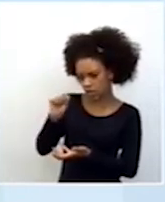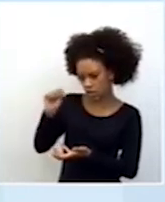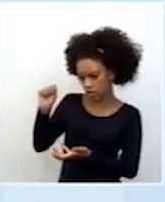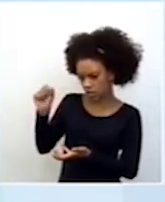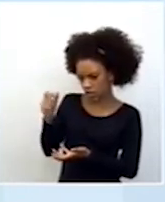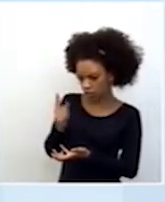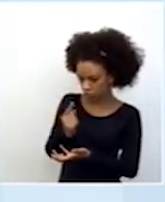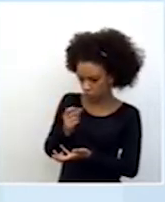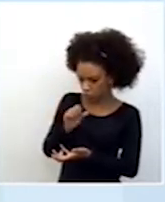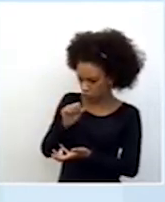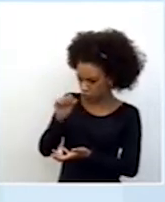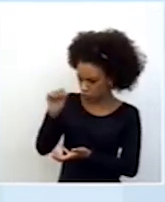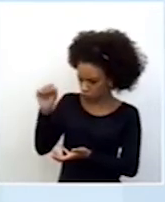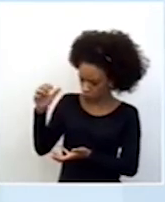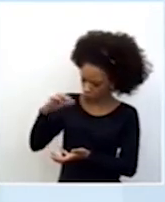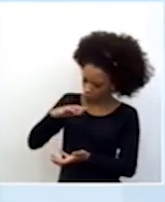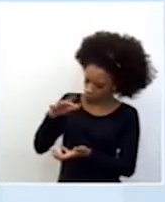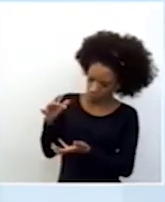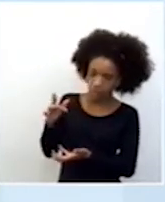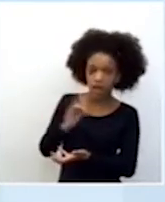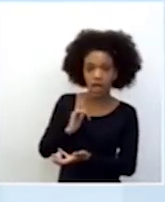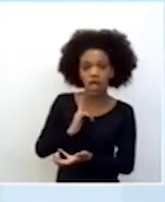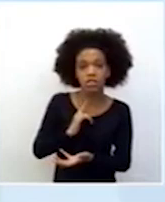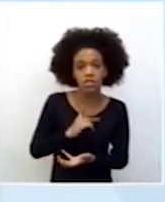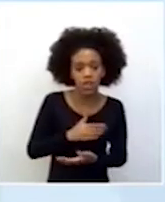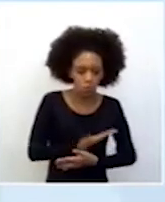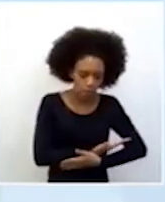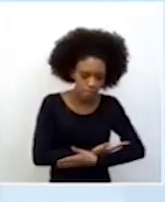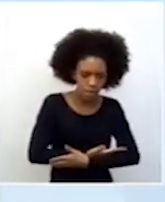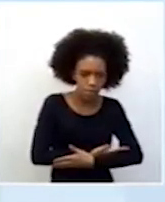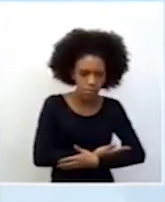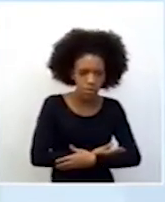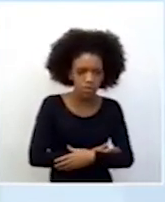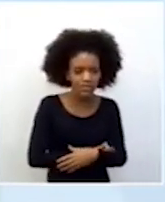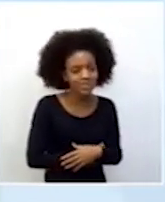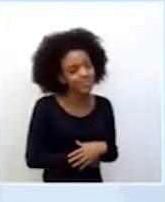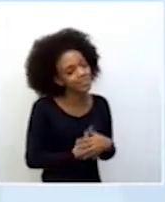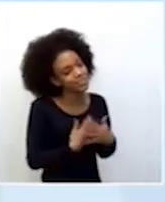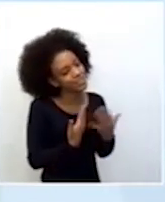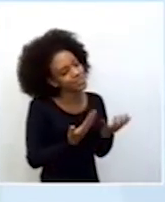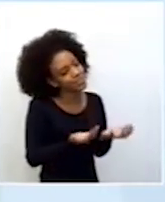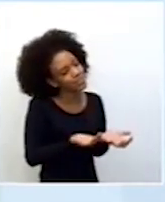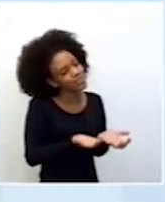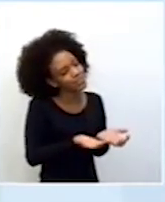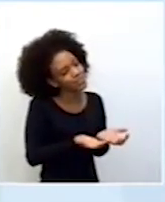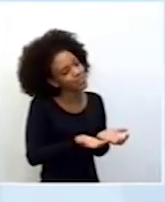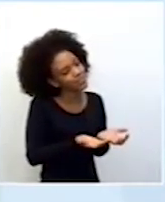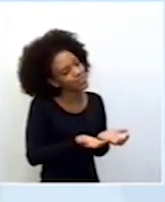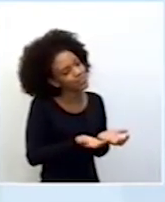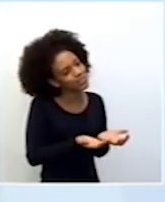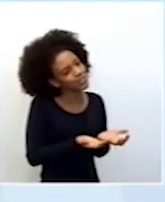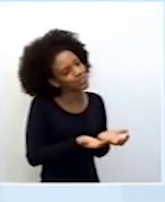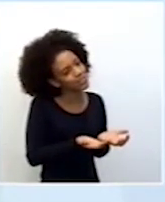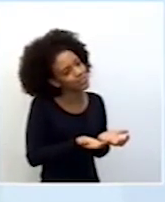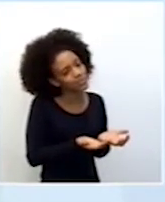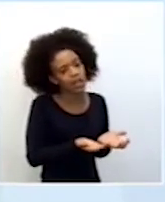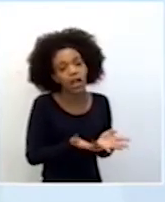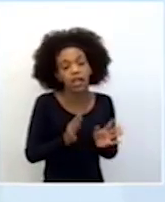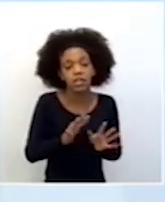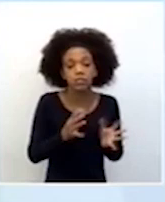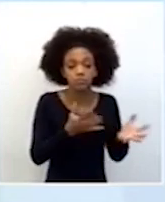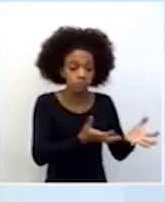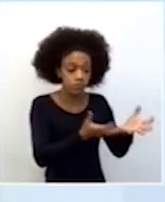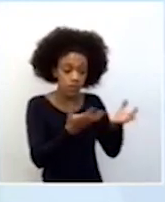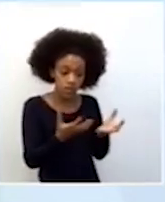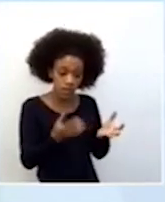O pavio está aceso, tem um bebezinho à frente. Esse bebezinho vai receber esse planeta Terra, gente. E